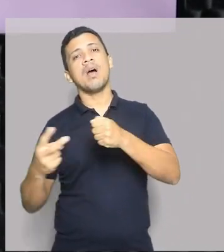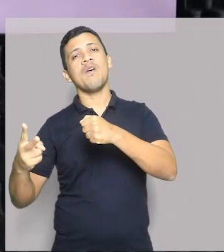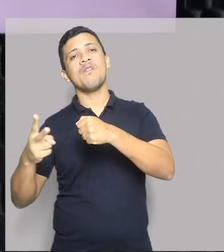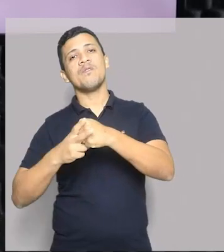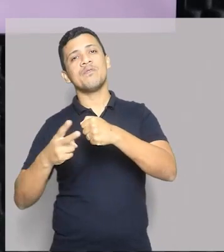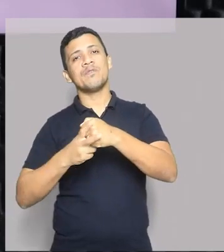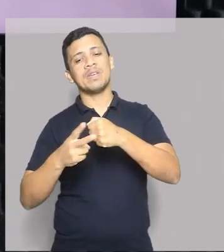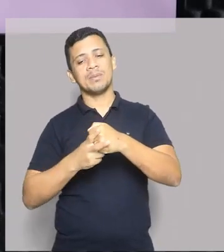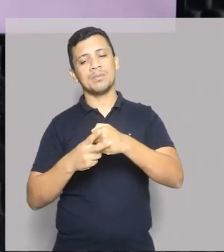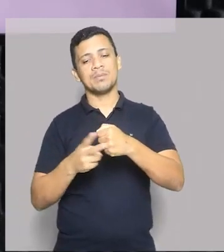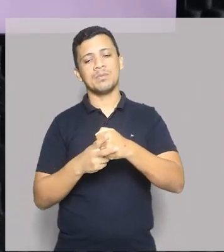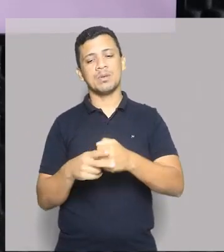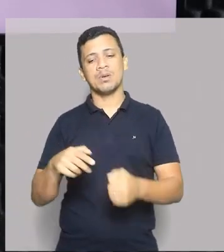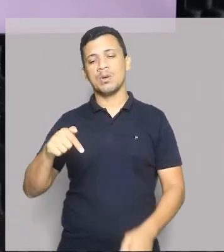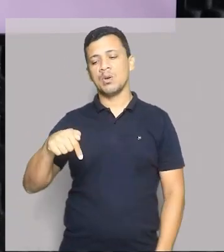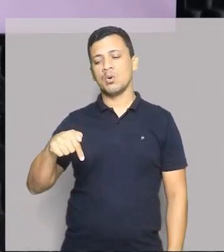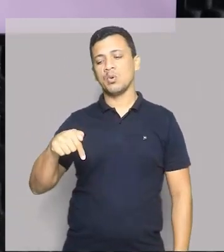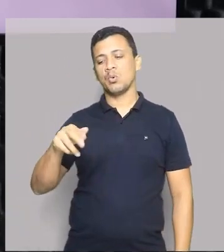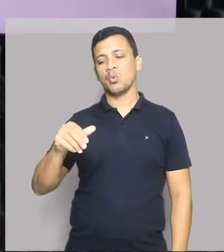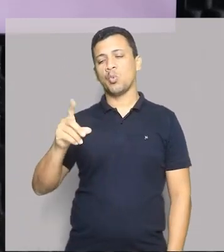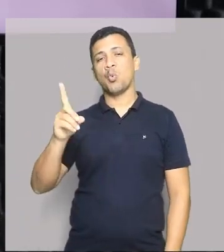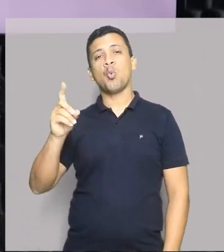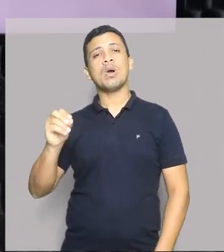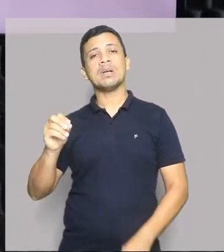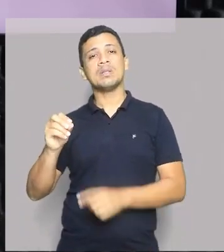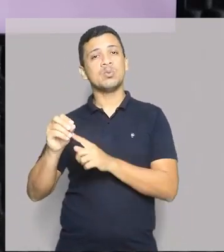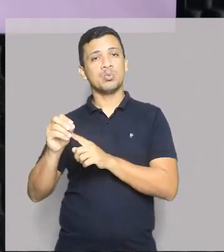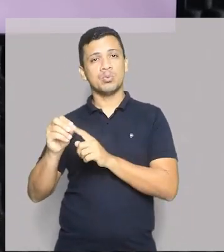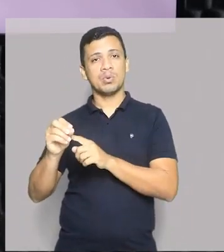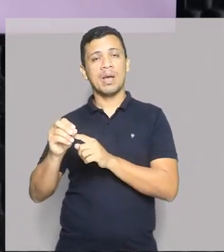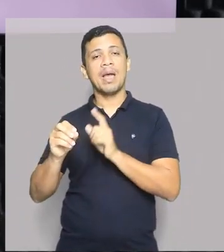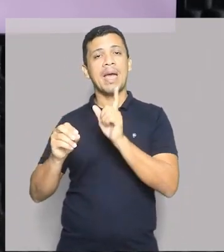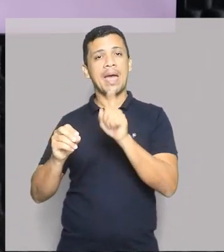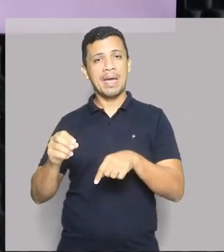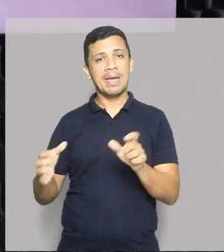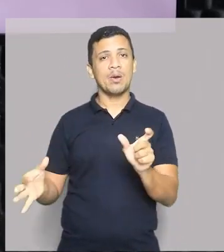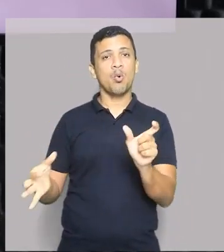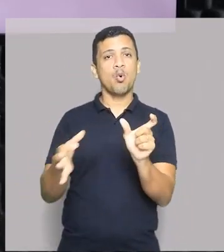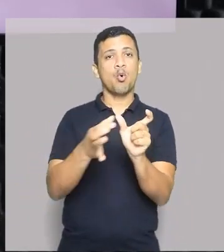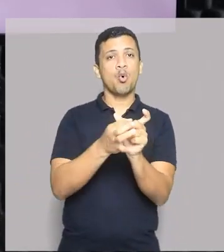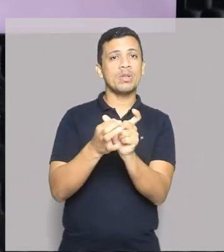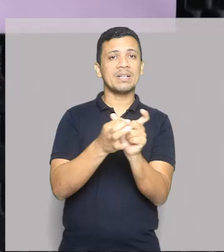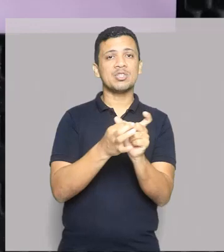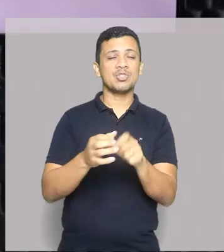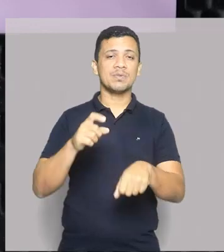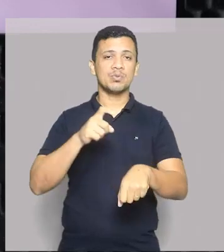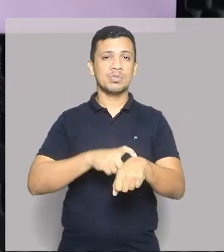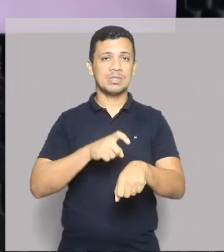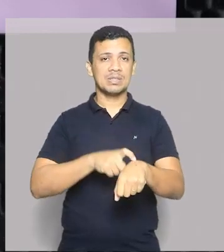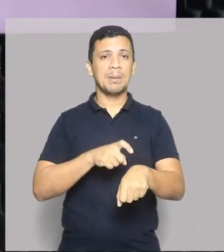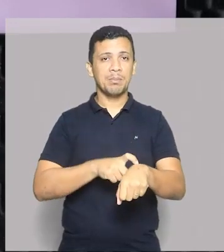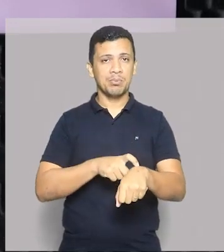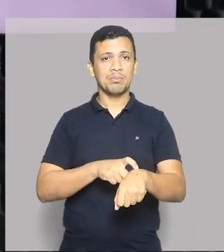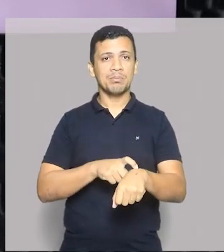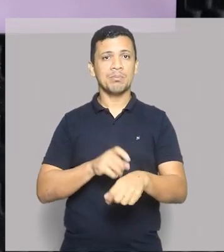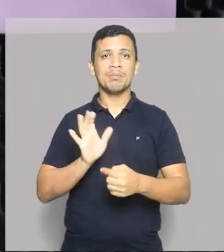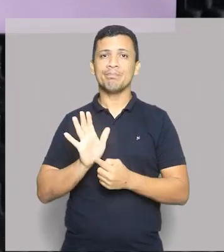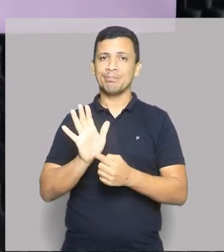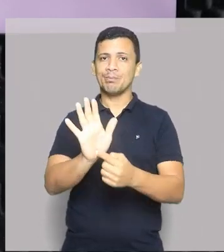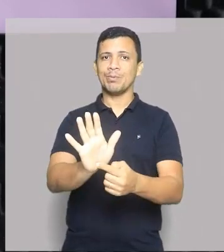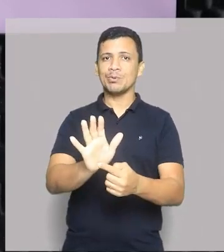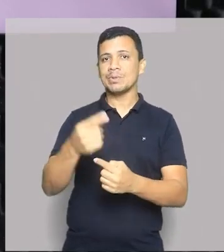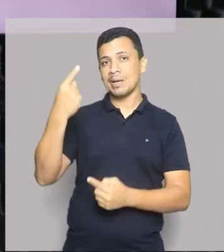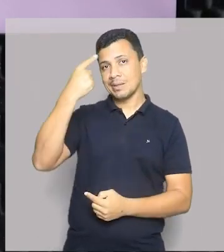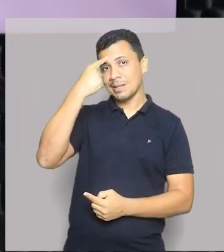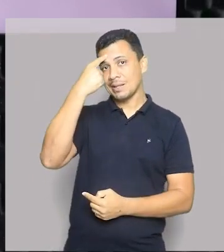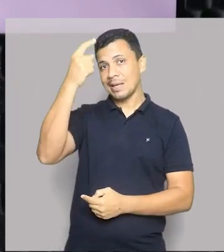todos almoçavam. O quando é o conectivo temporal, ele expressa a ideia de tempo. E aí